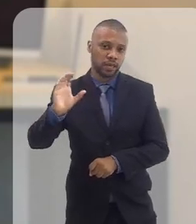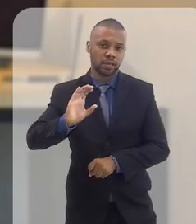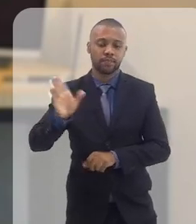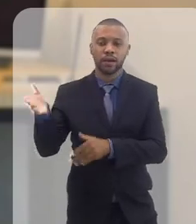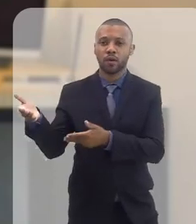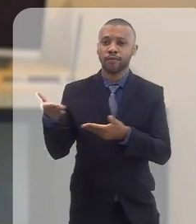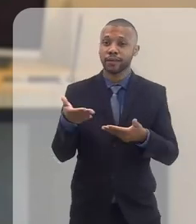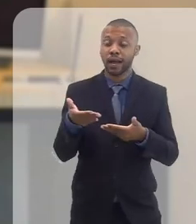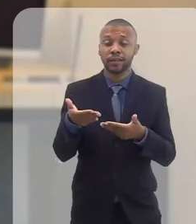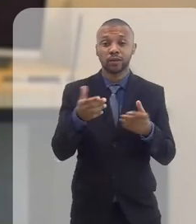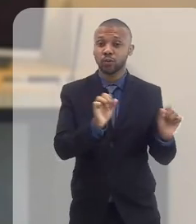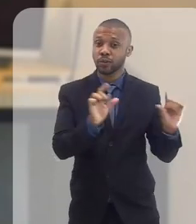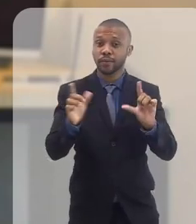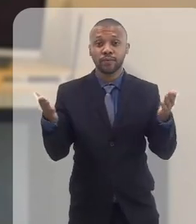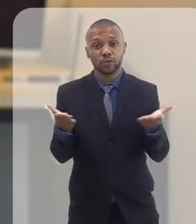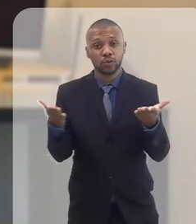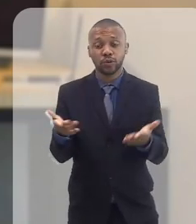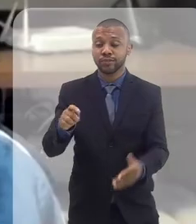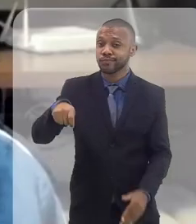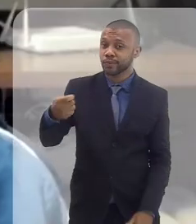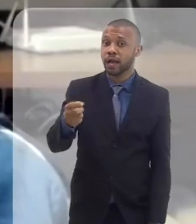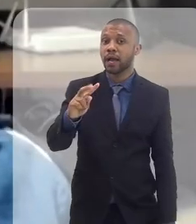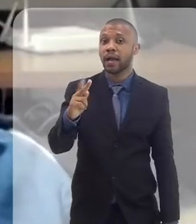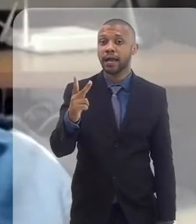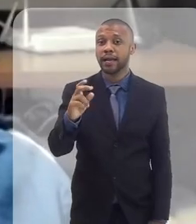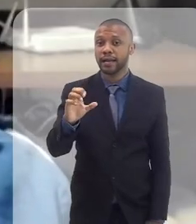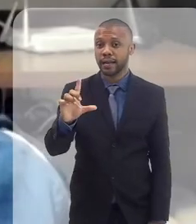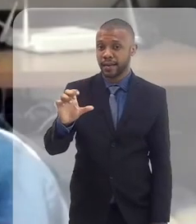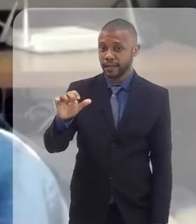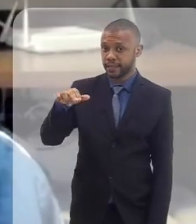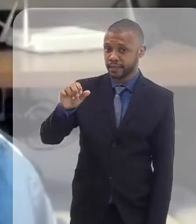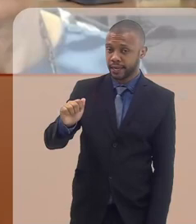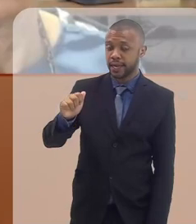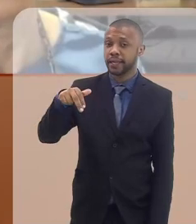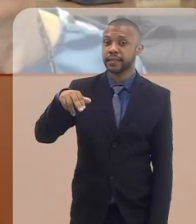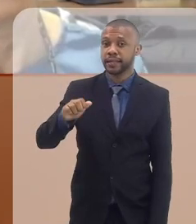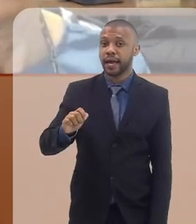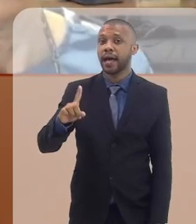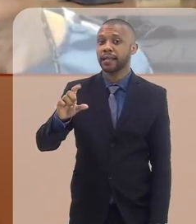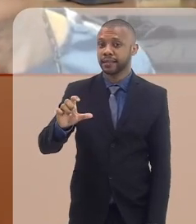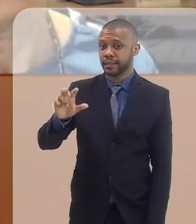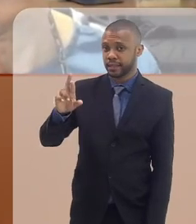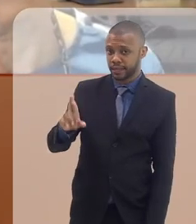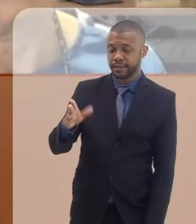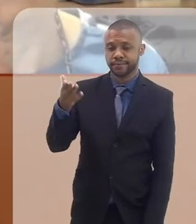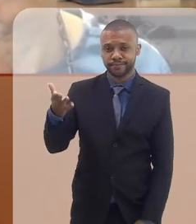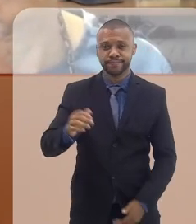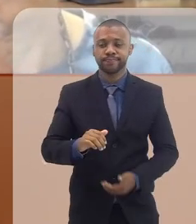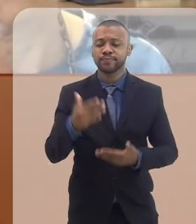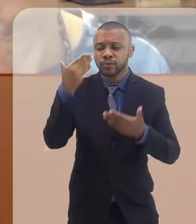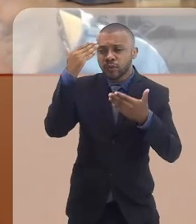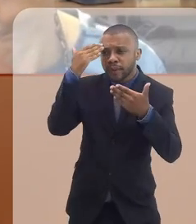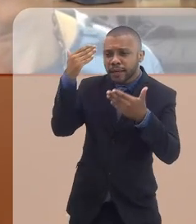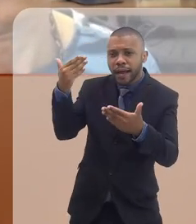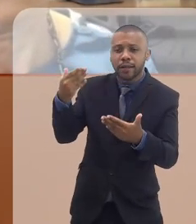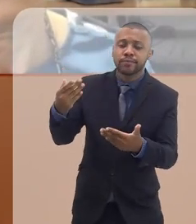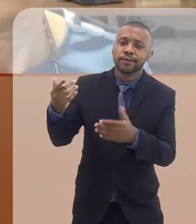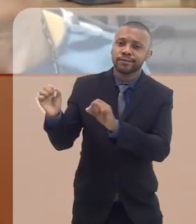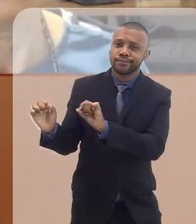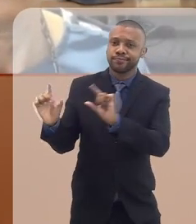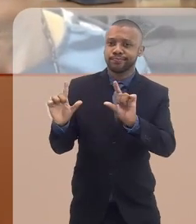Ciências, minha convidada no perfil de hoje é Helena Nader. Helena, muito obrigada pela sua